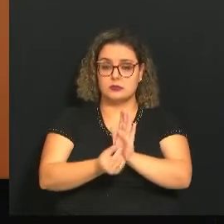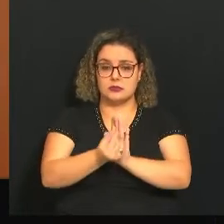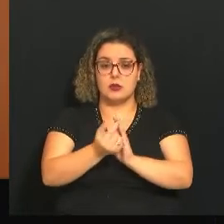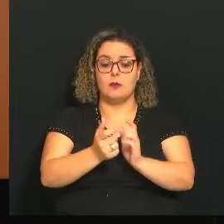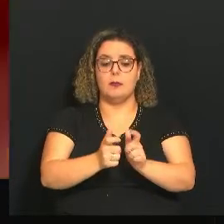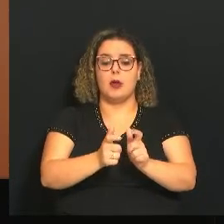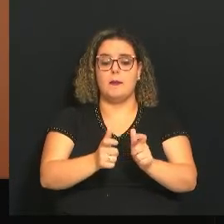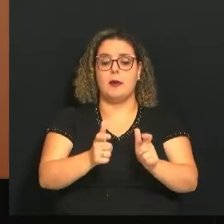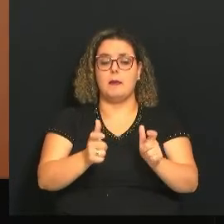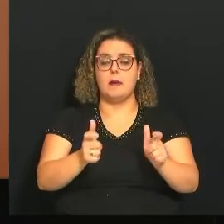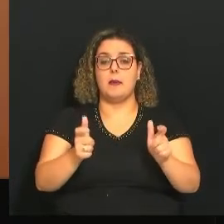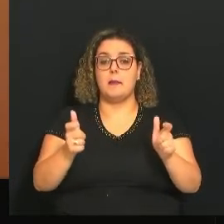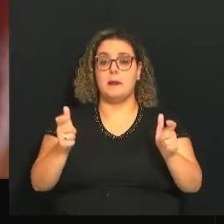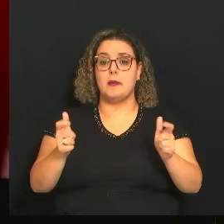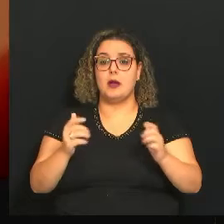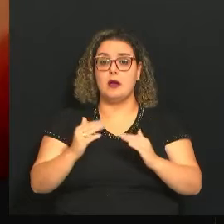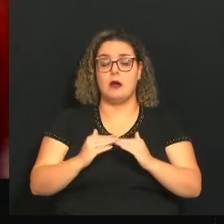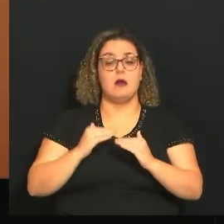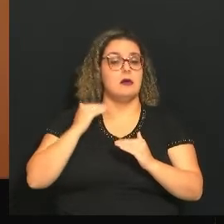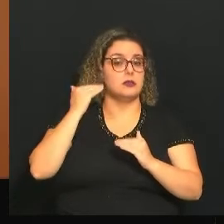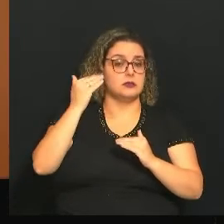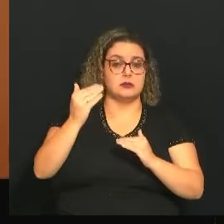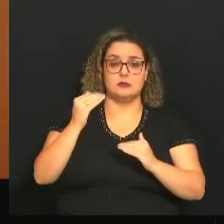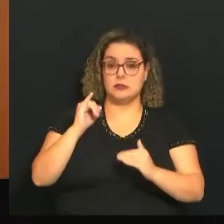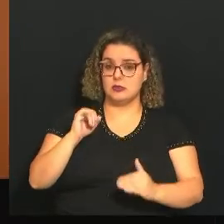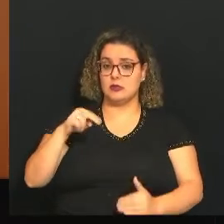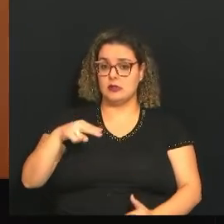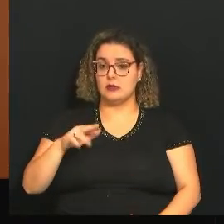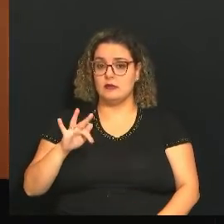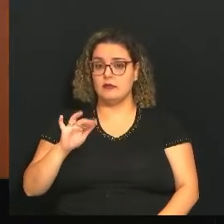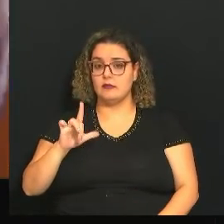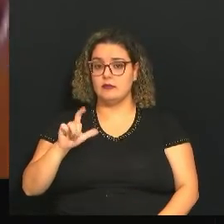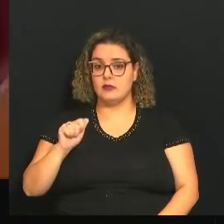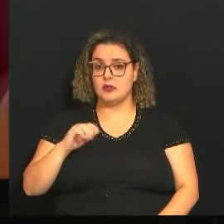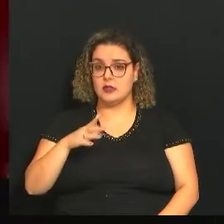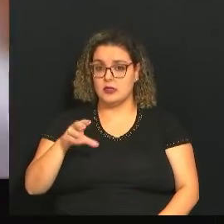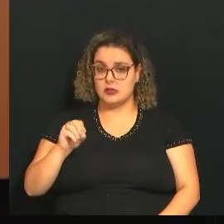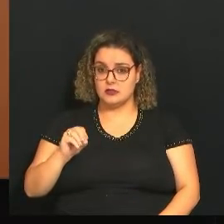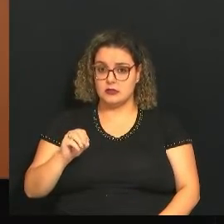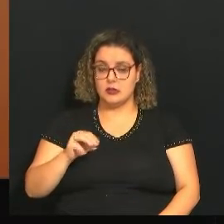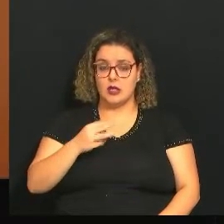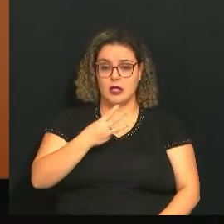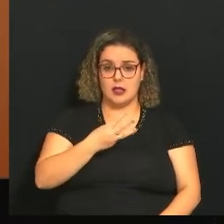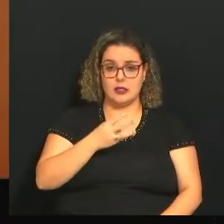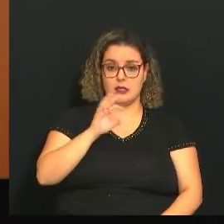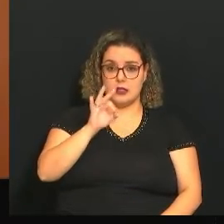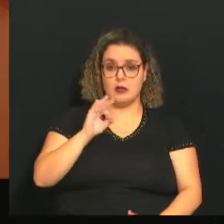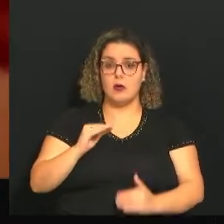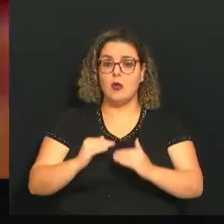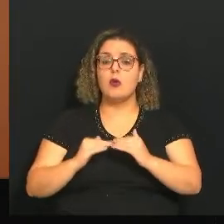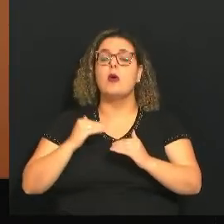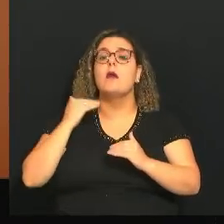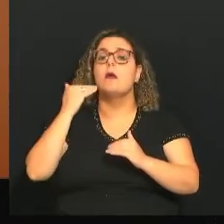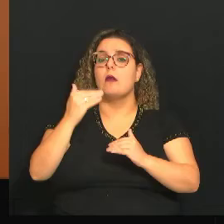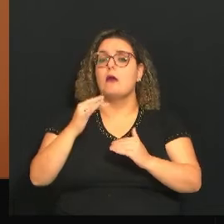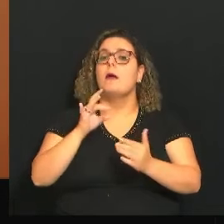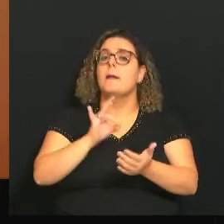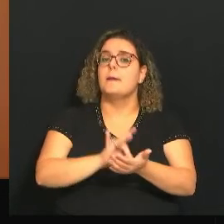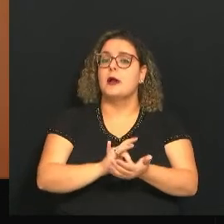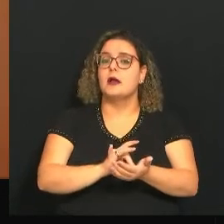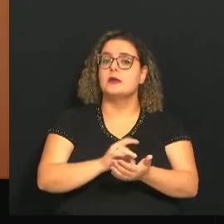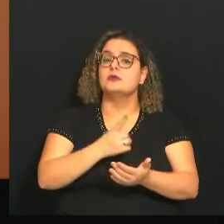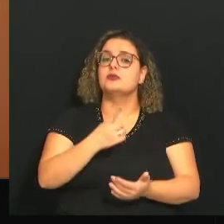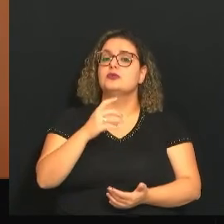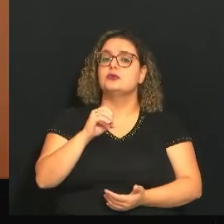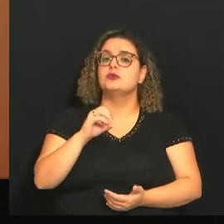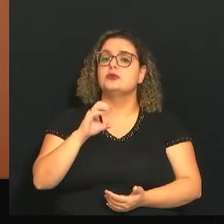crescendo acima da inflação, porque esses números que a Fernanda mostrou é 3% de crescimento real, acima dos 10% de